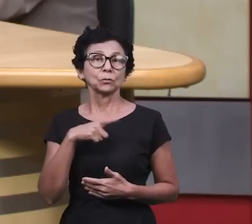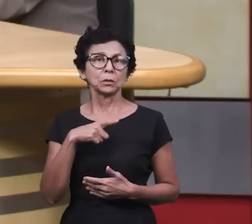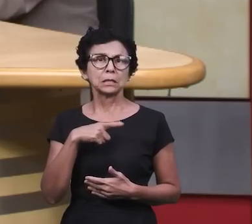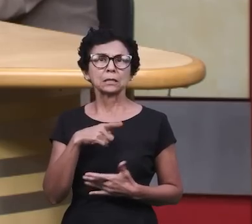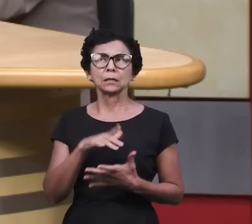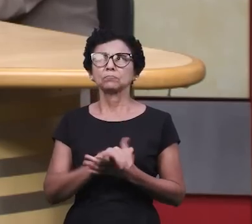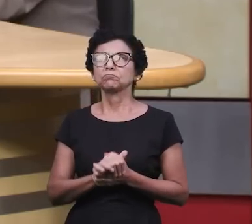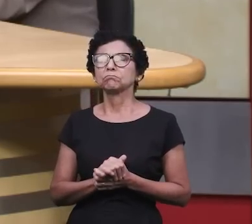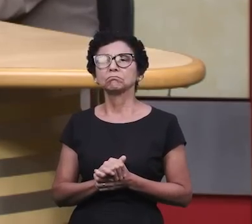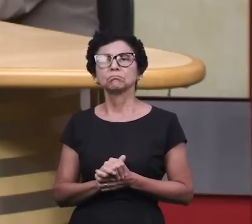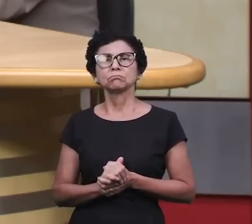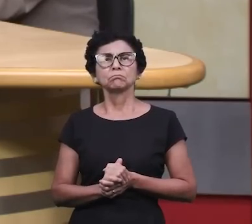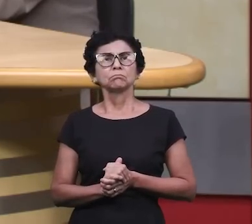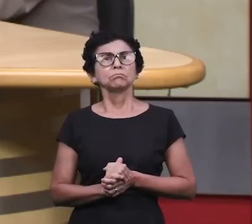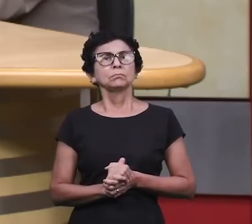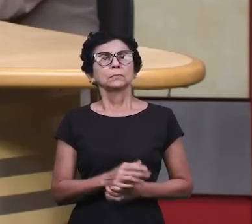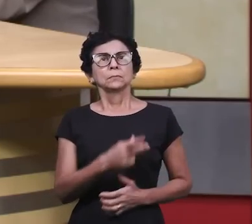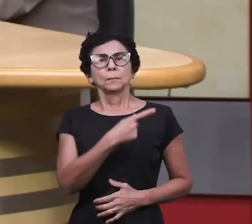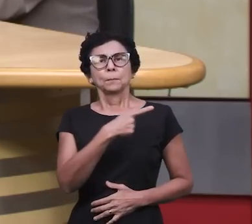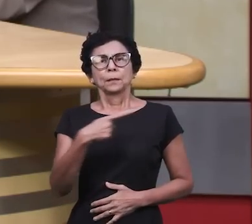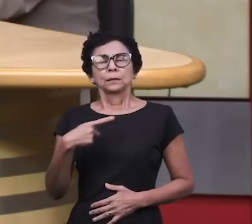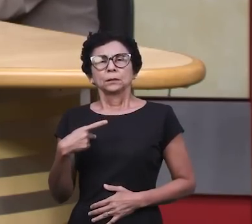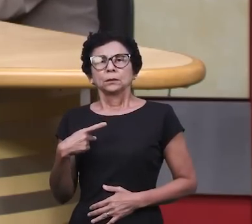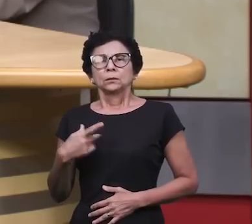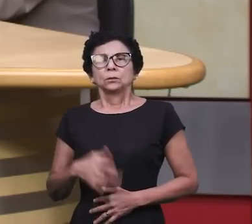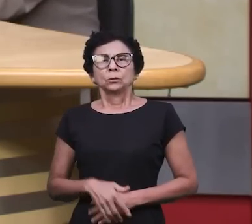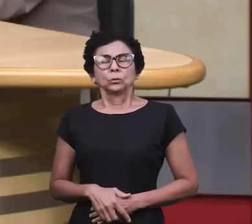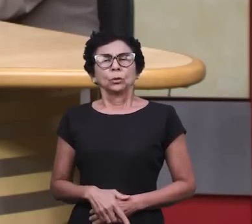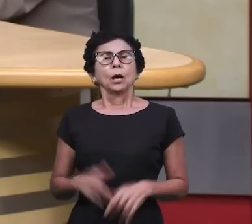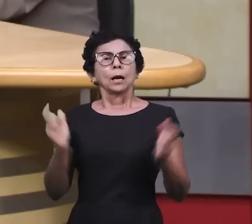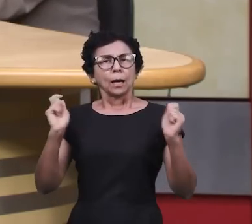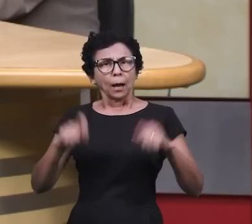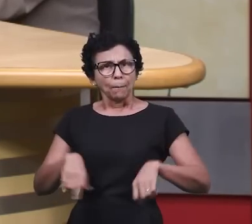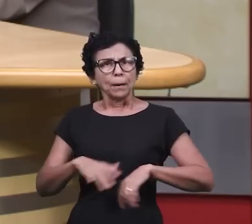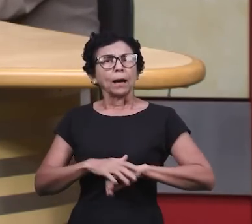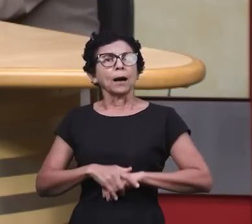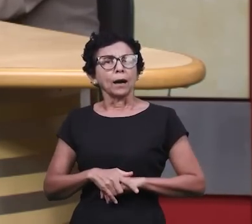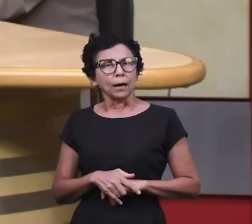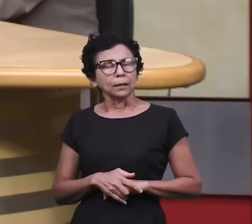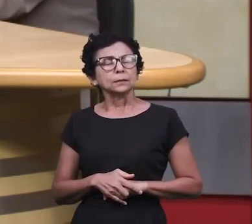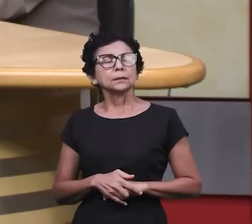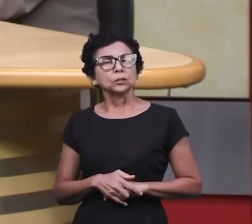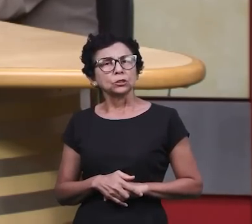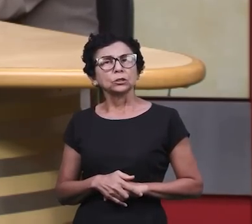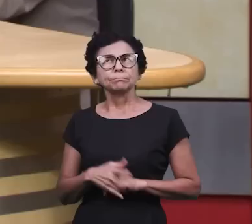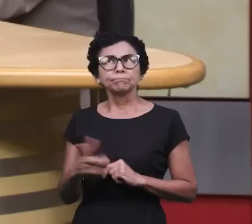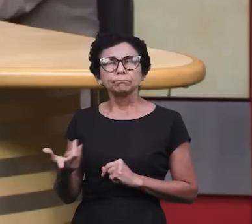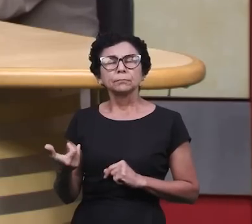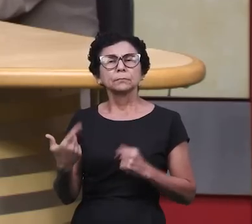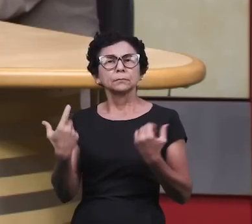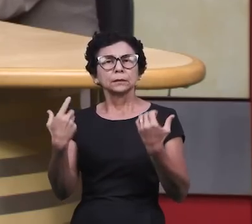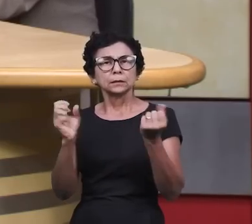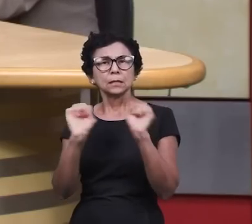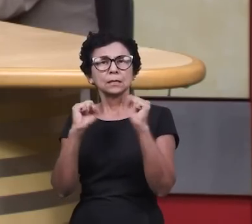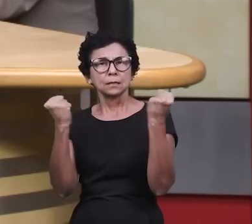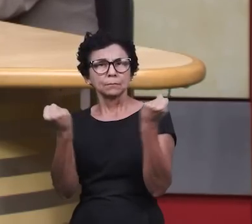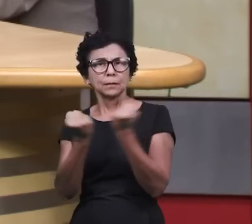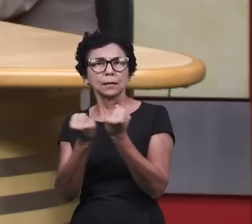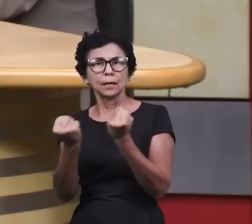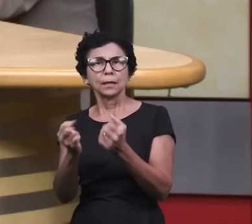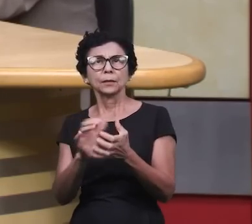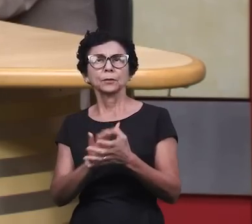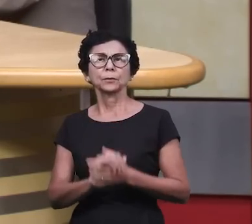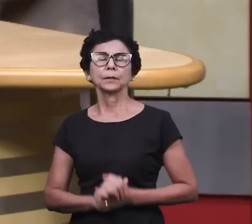temos lá nomes de pastores que são capazes de levar seminários nossos em outros países. Isso, por exemplo,